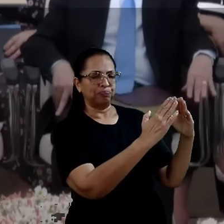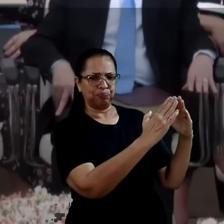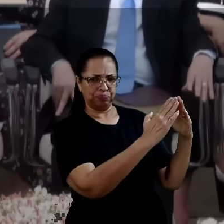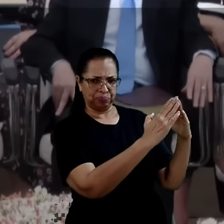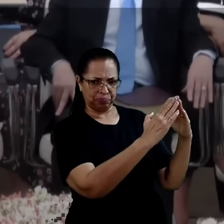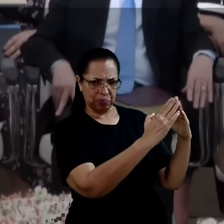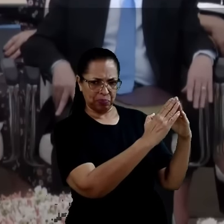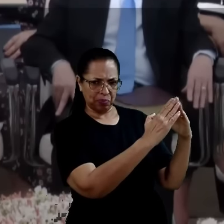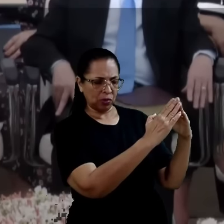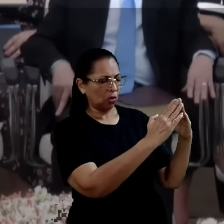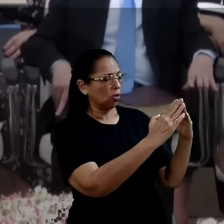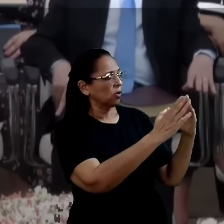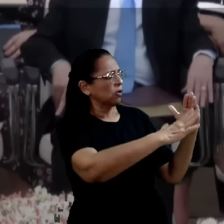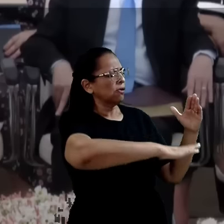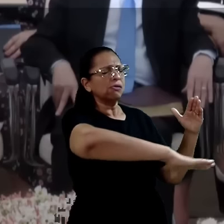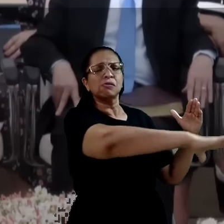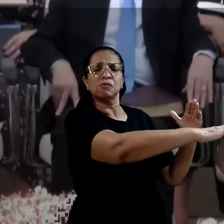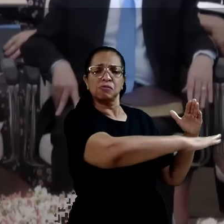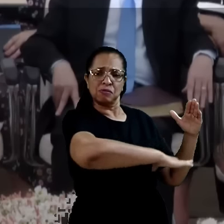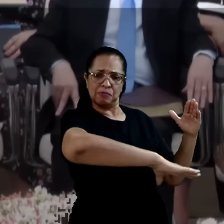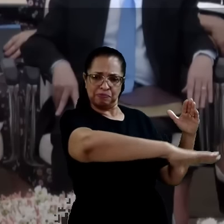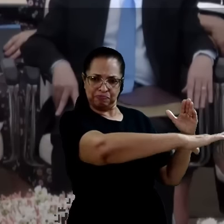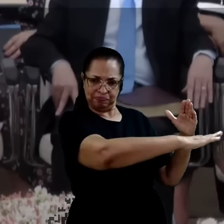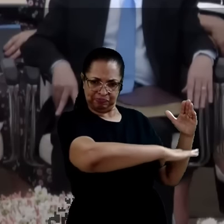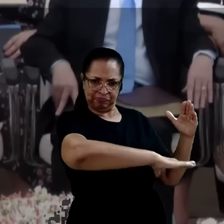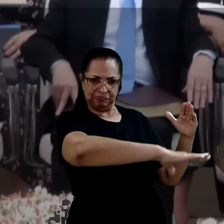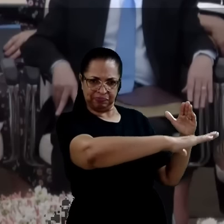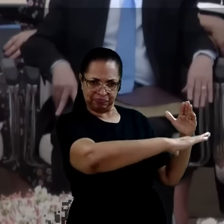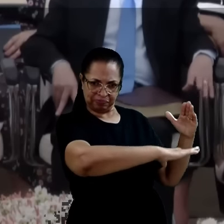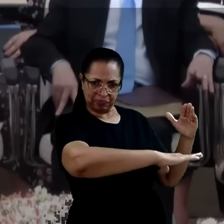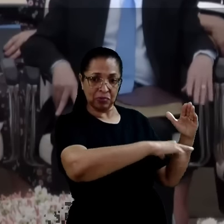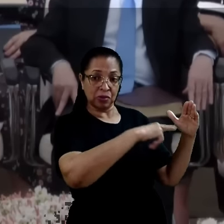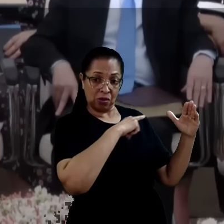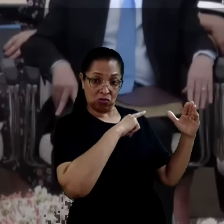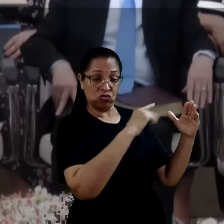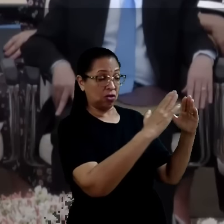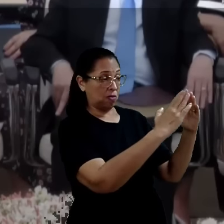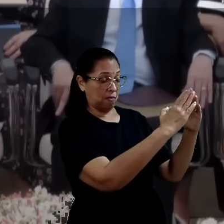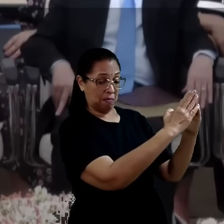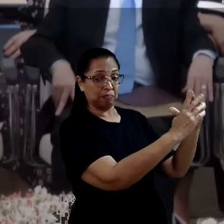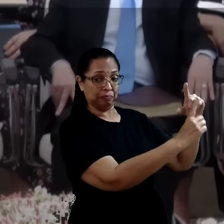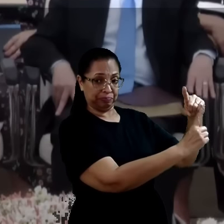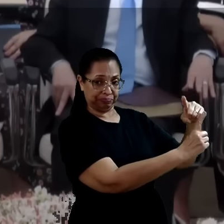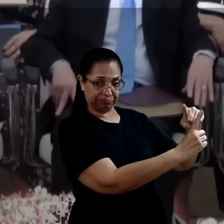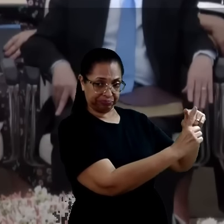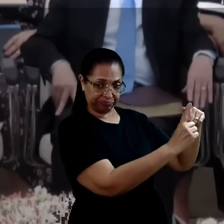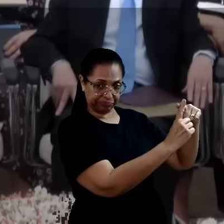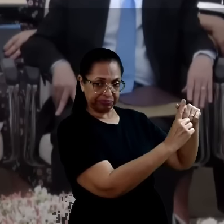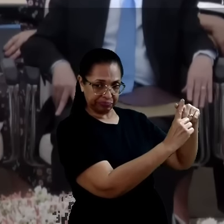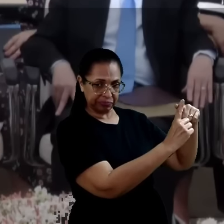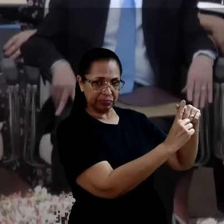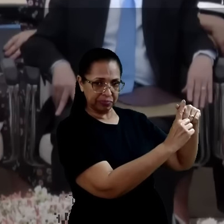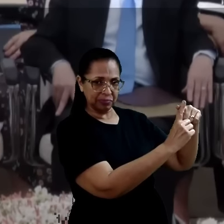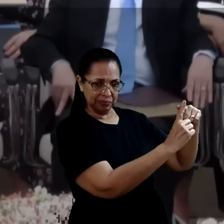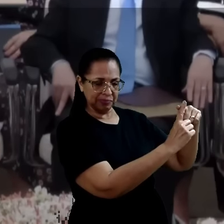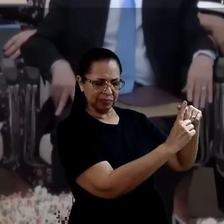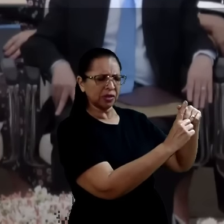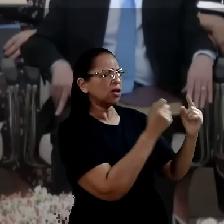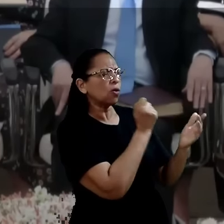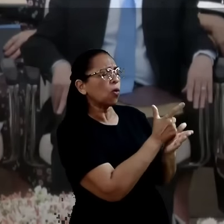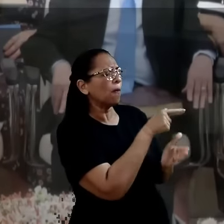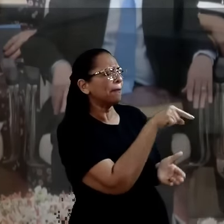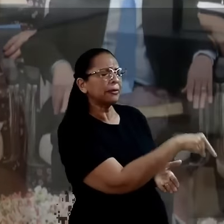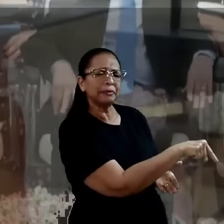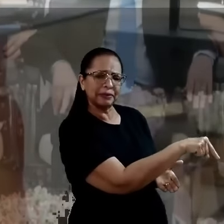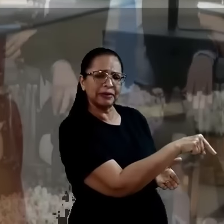lembro ao certo um templo muito bom muito grande e abriu uma igreja lá com esse outro Presidente estava acompanhando não me lembro quem era o que ia